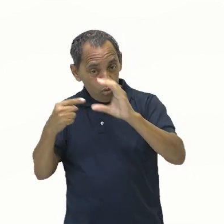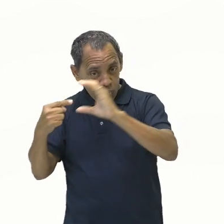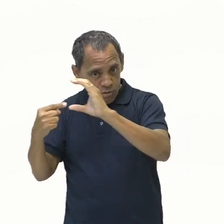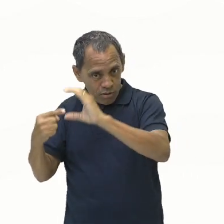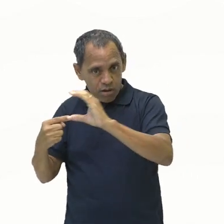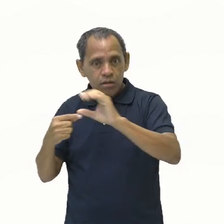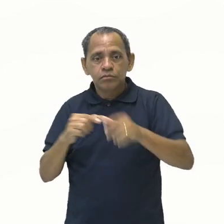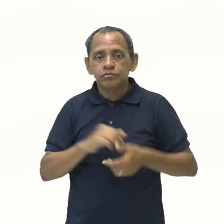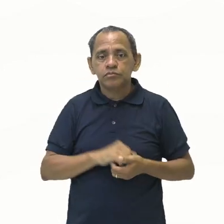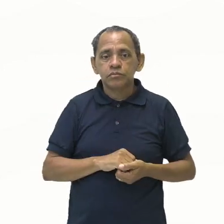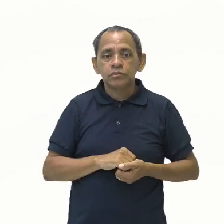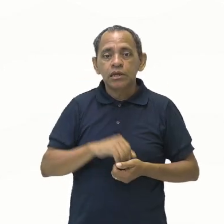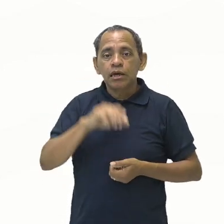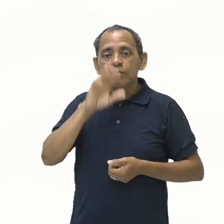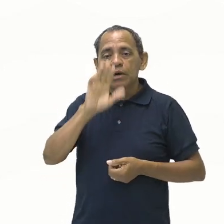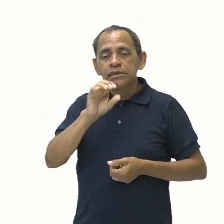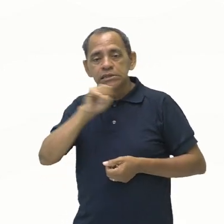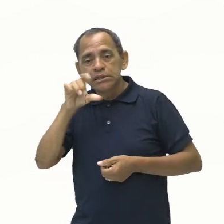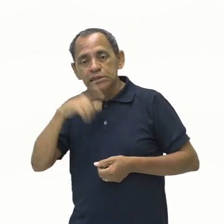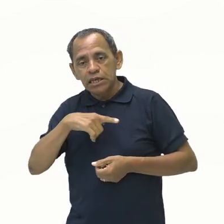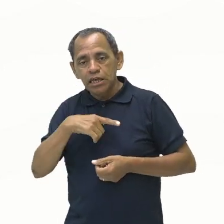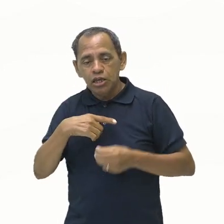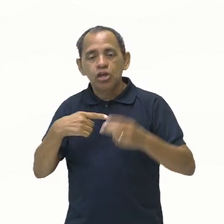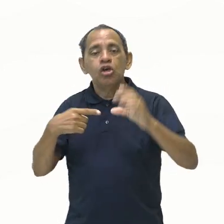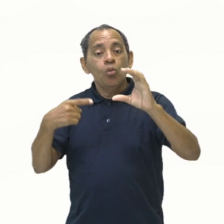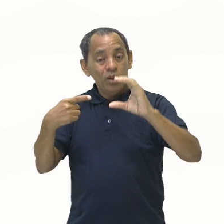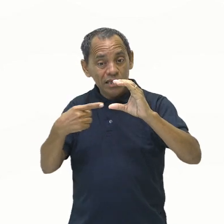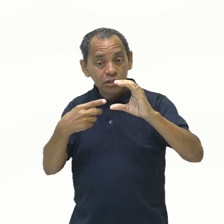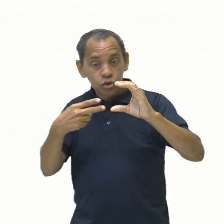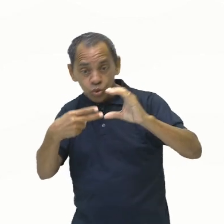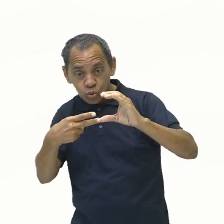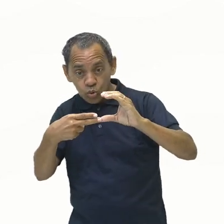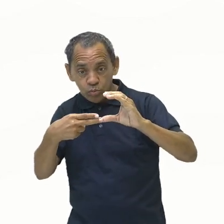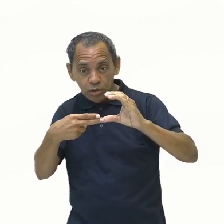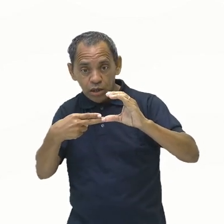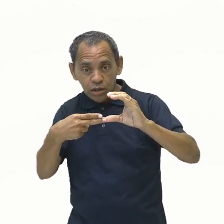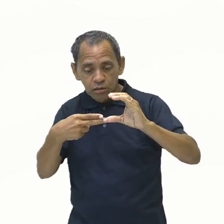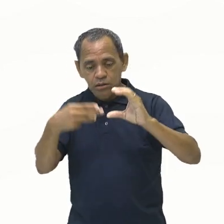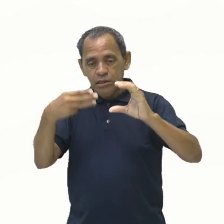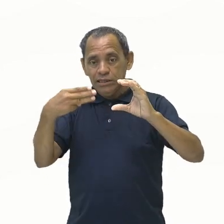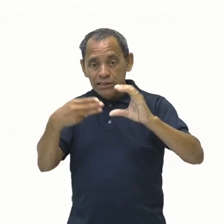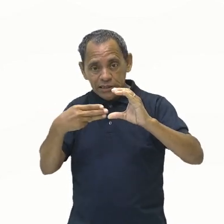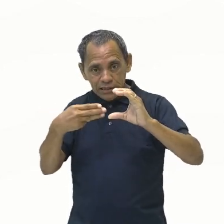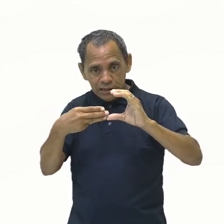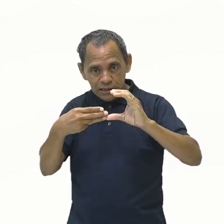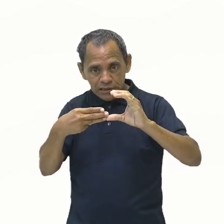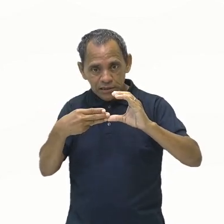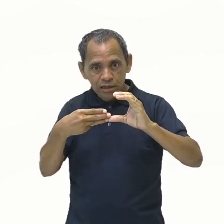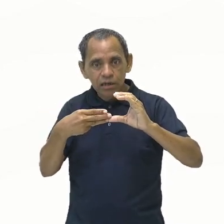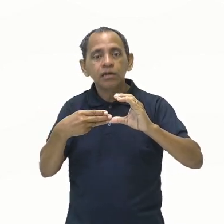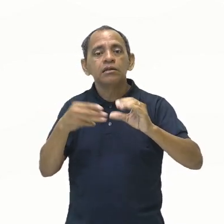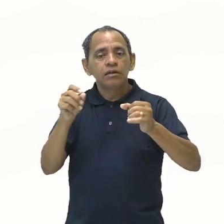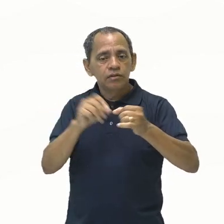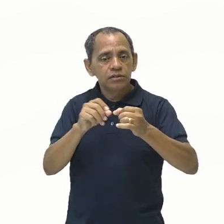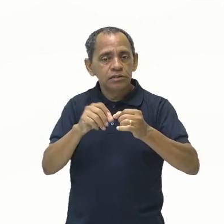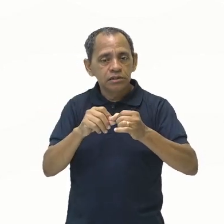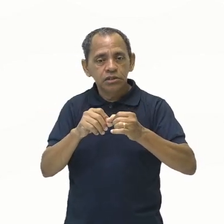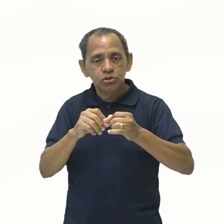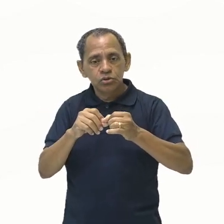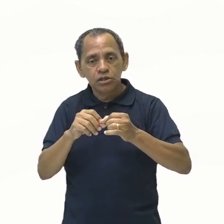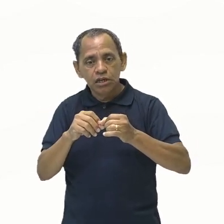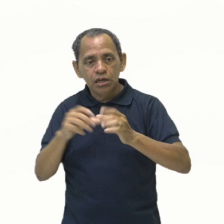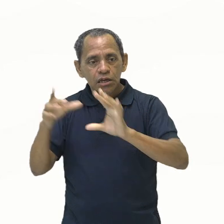tem uma ligação dupla ou uma ligação tripla fazendo parte da cadeia, agora ela